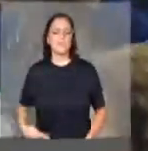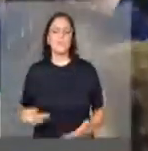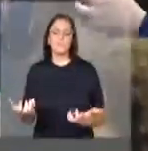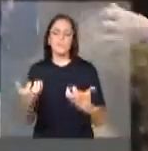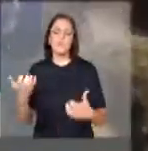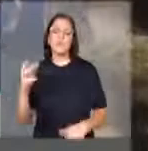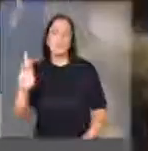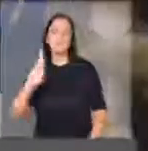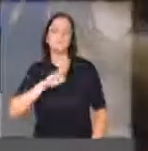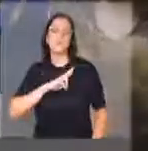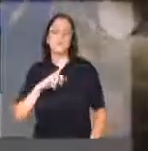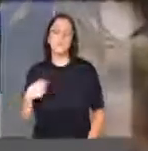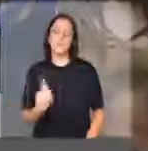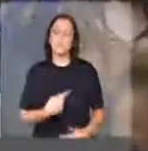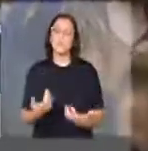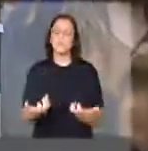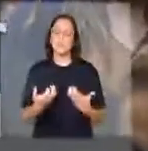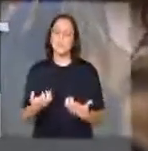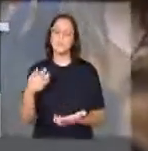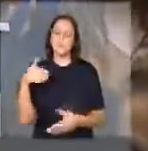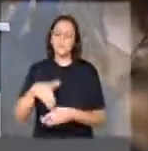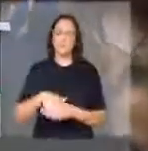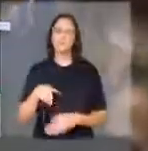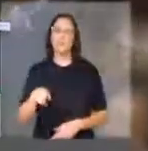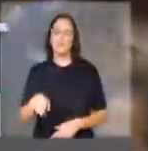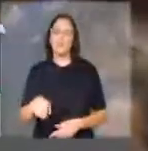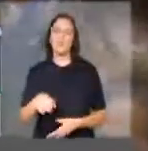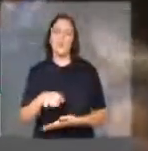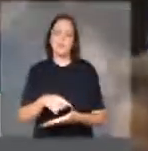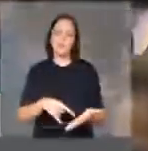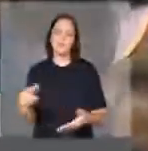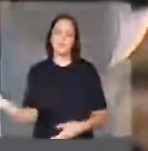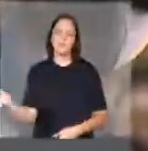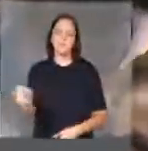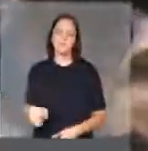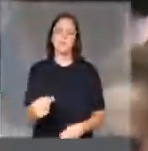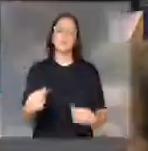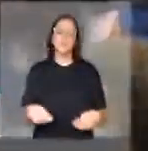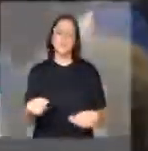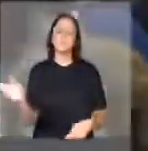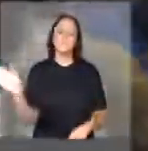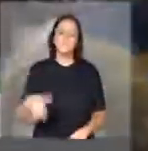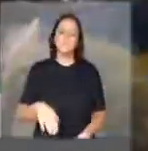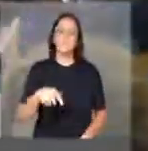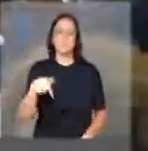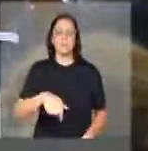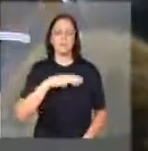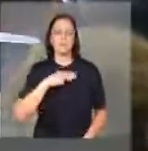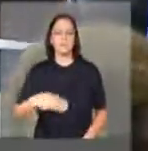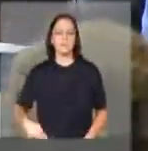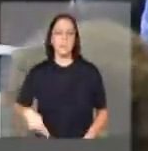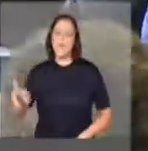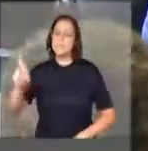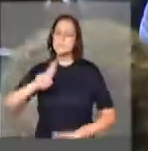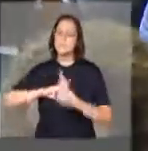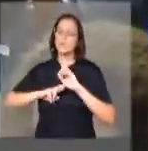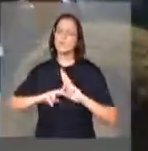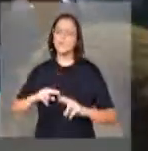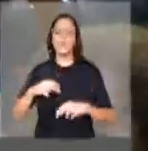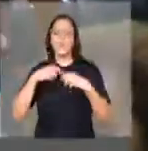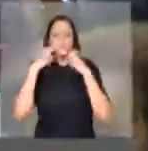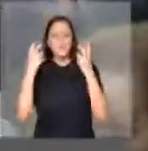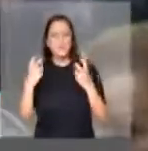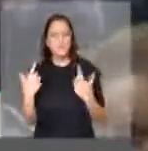queremos resposta, nós queremos votar essa convocação. Bibiano tem que vir à Câmara para responder aos deputados. Que falta